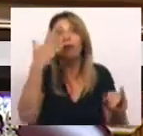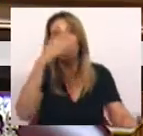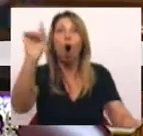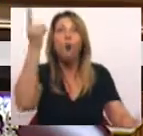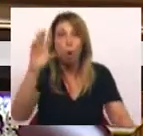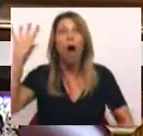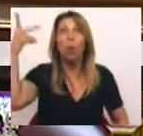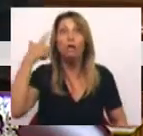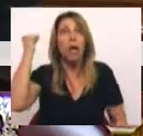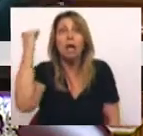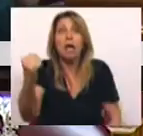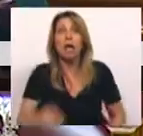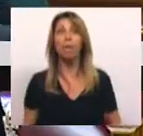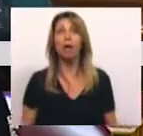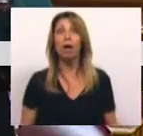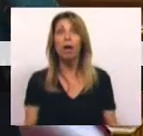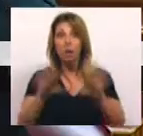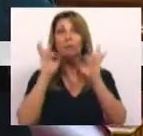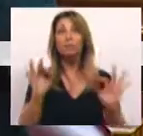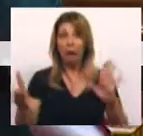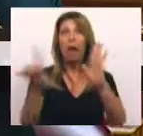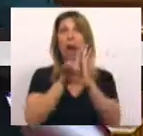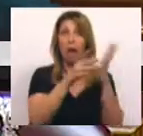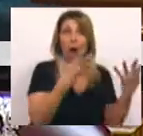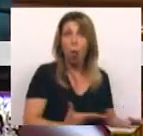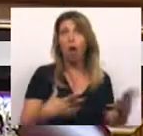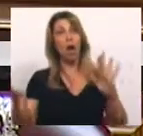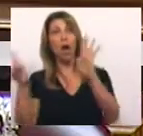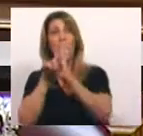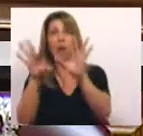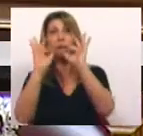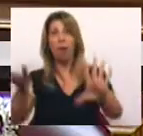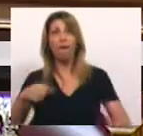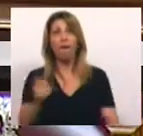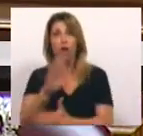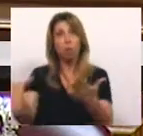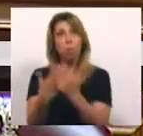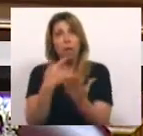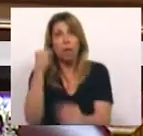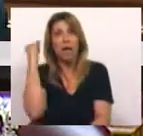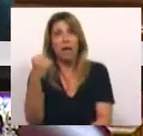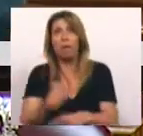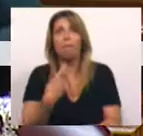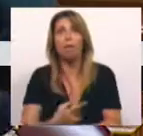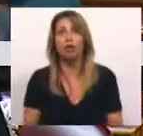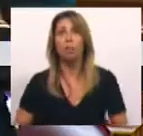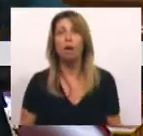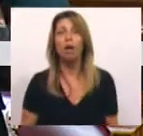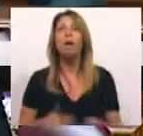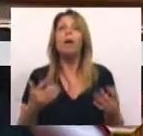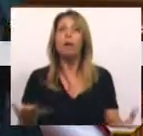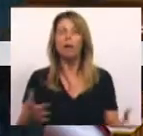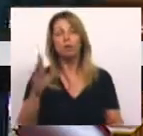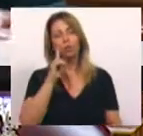da lei atual e da lei tal qual os Verdes a propõem. E, portanto, senhoras e senhores deputados, é importante ter